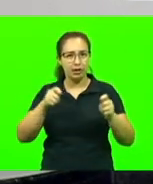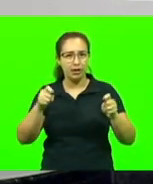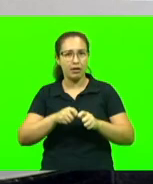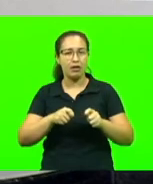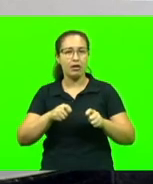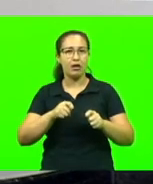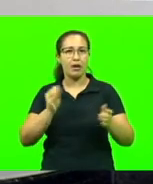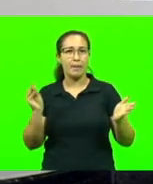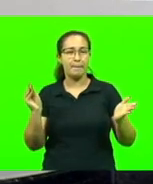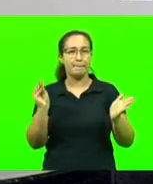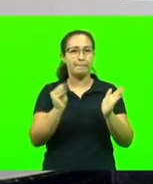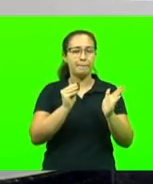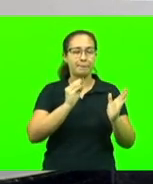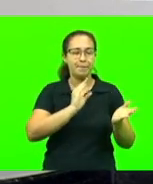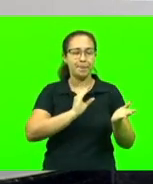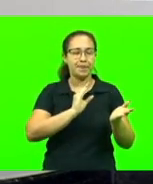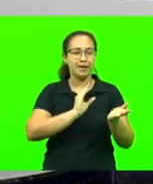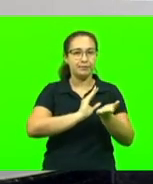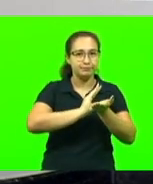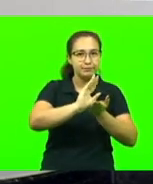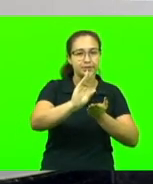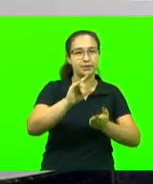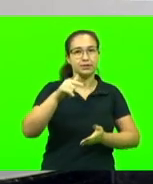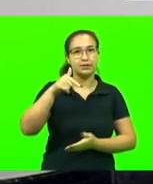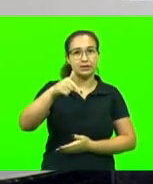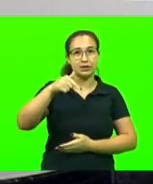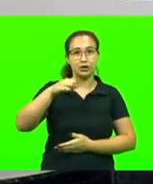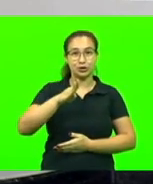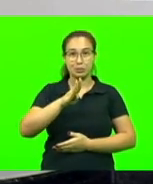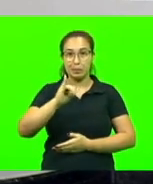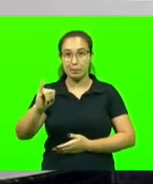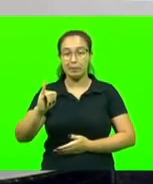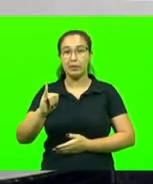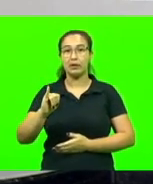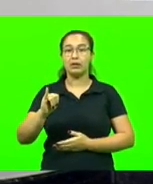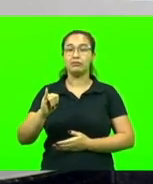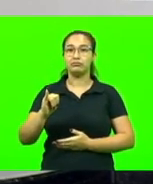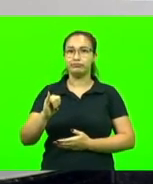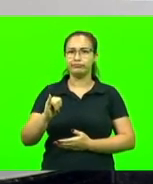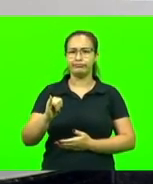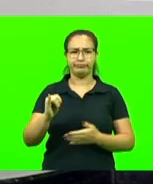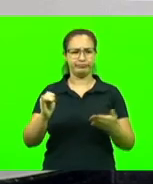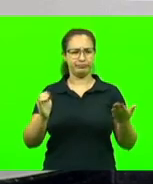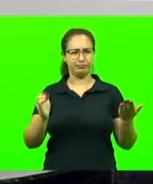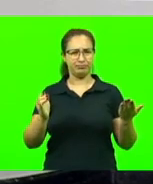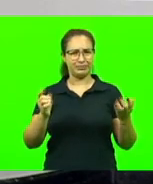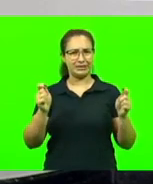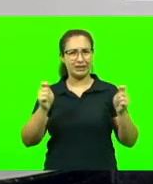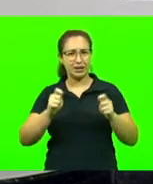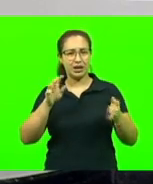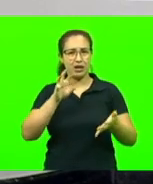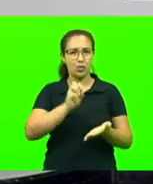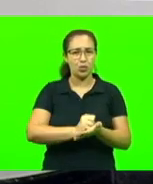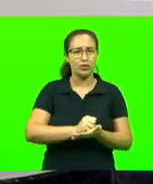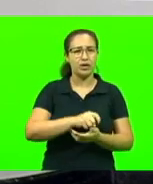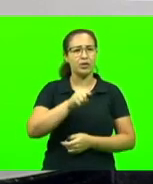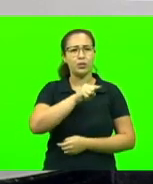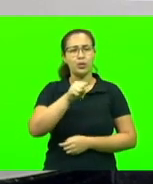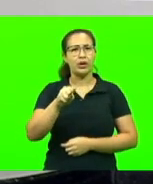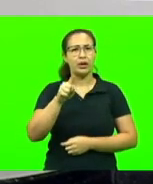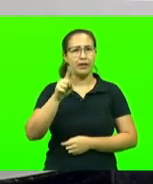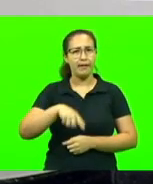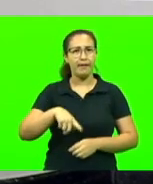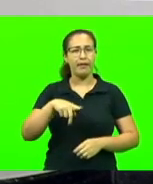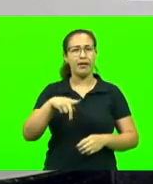7 bilhões e 200 milhões numa primeira leva de compromissos? Será que esses contratos não vão ficar apenas no plano